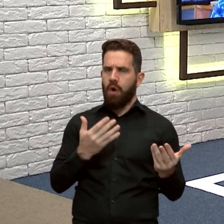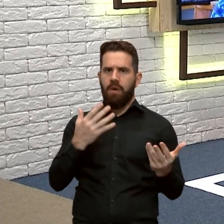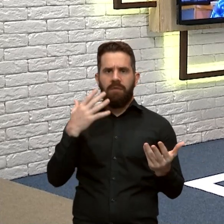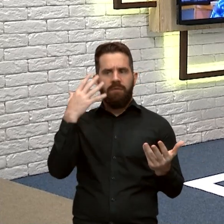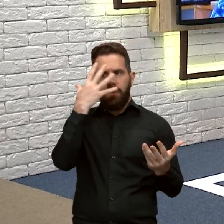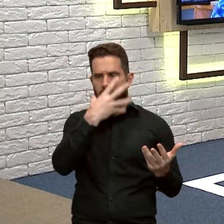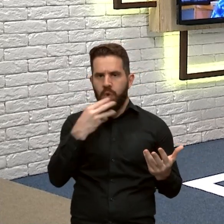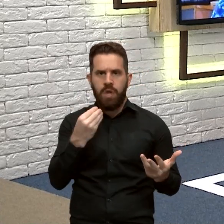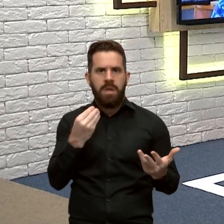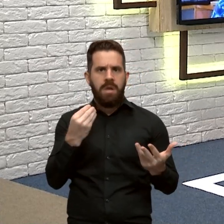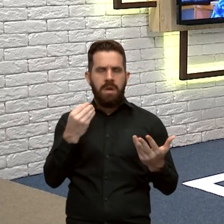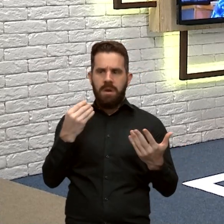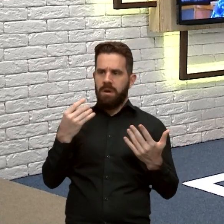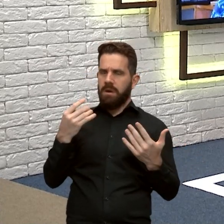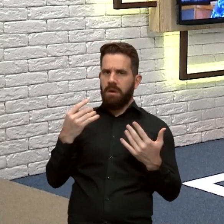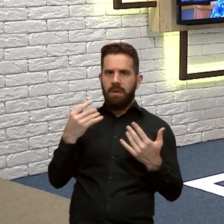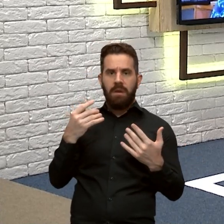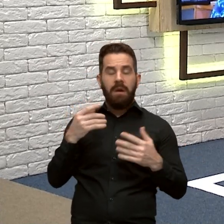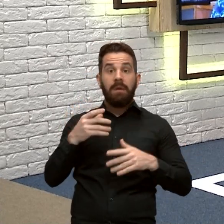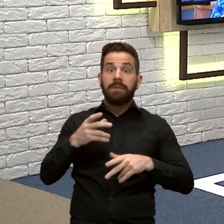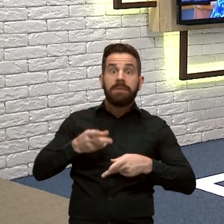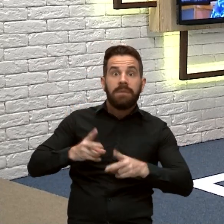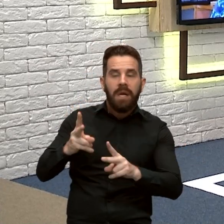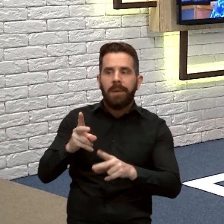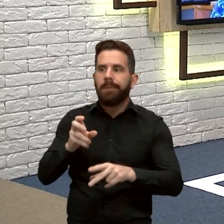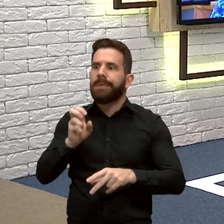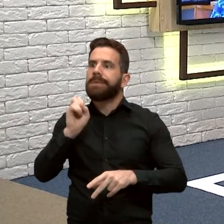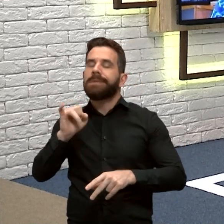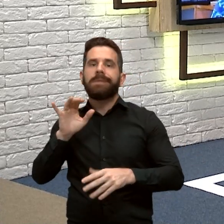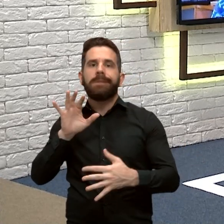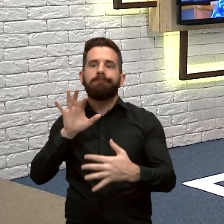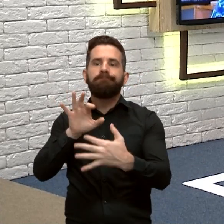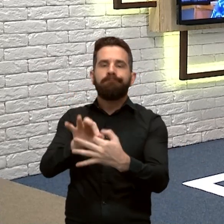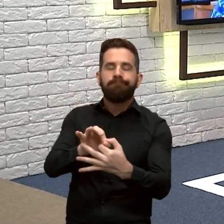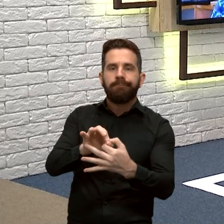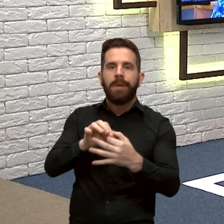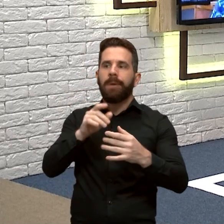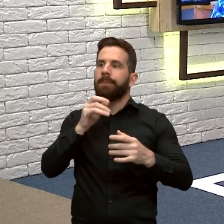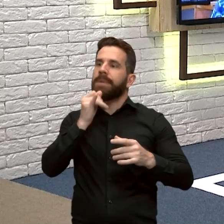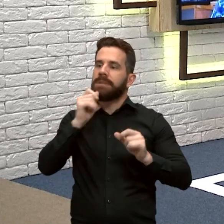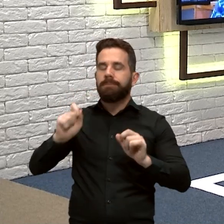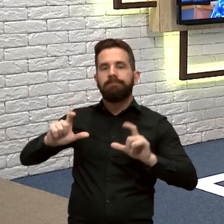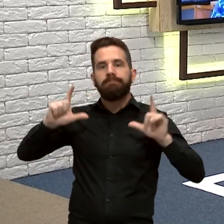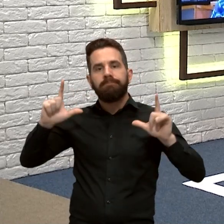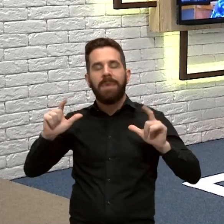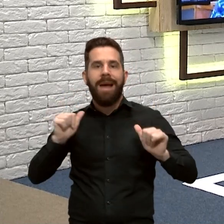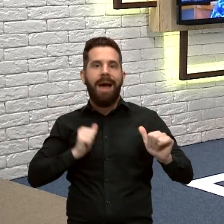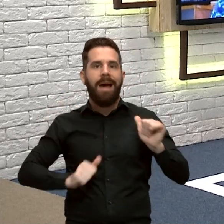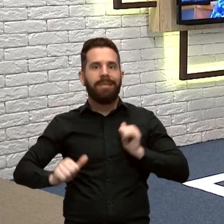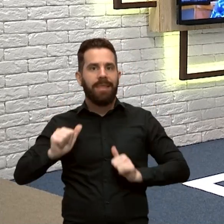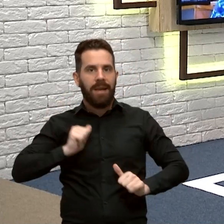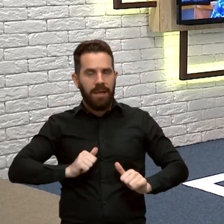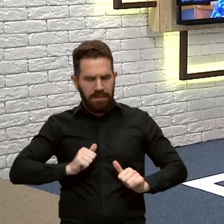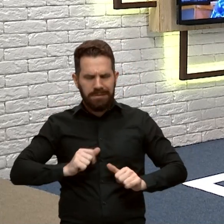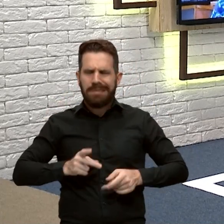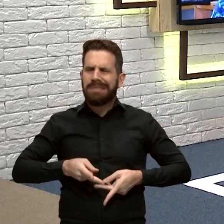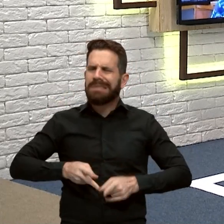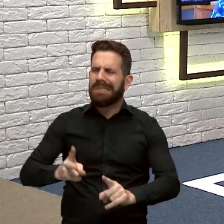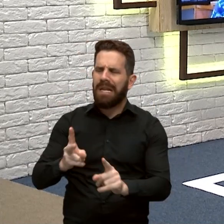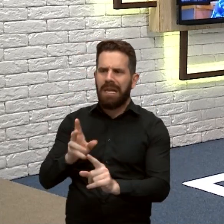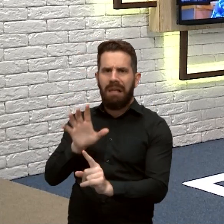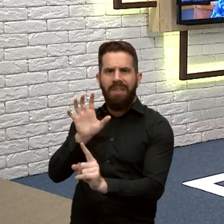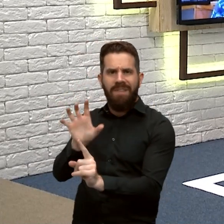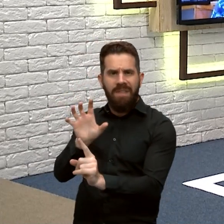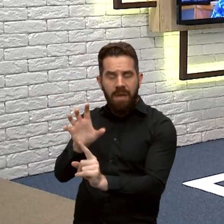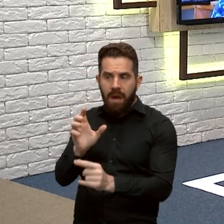mulheres, principalmente aquelas que trabalham com algo, né, ligado à imagem, como as atrizes, por exemplo, sempre são cobradas quando